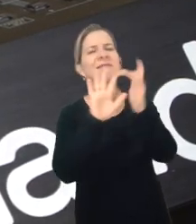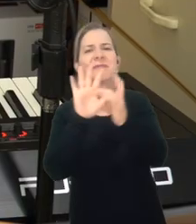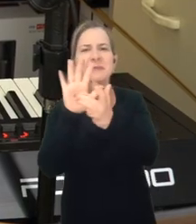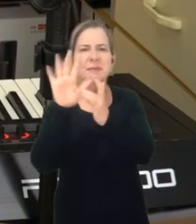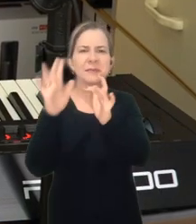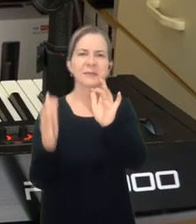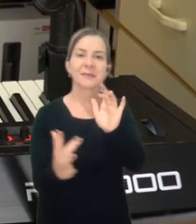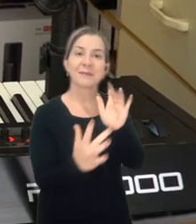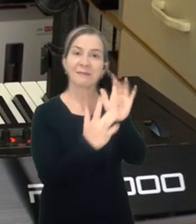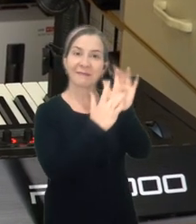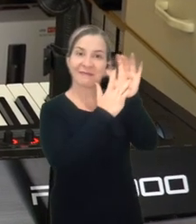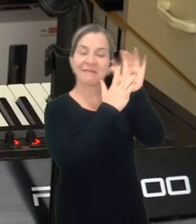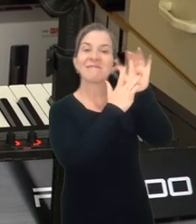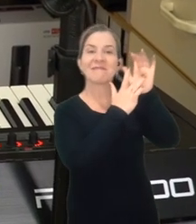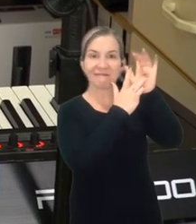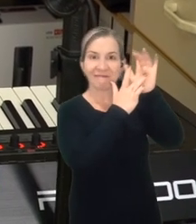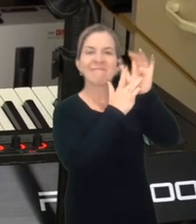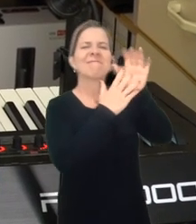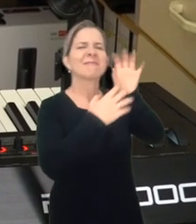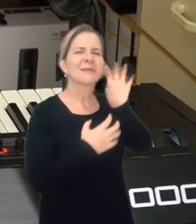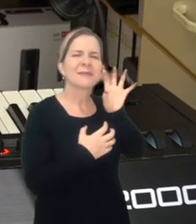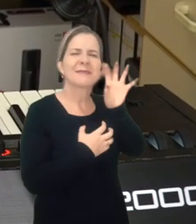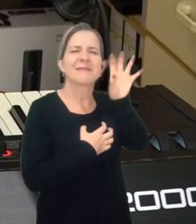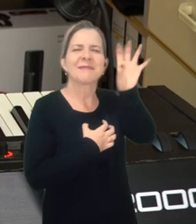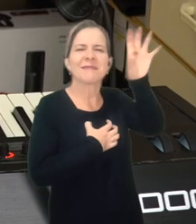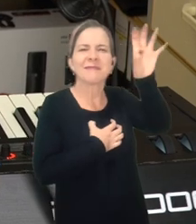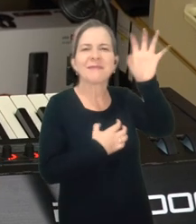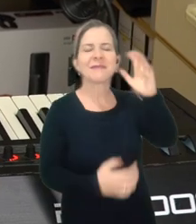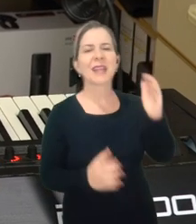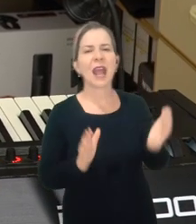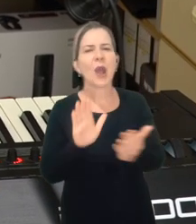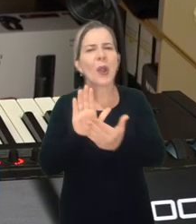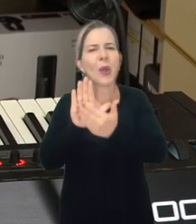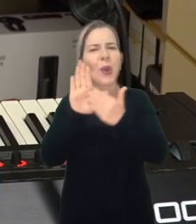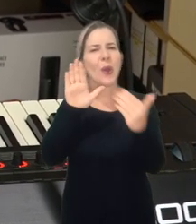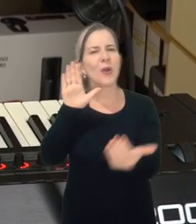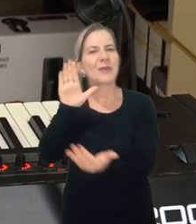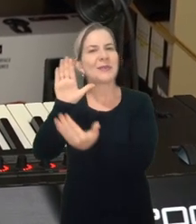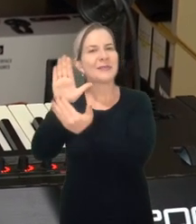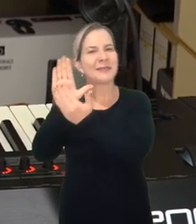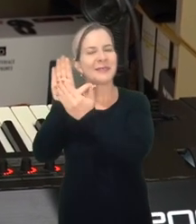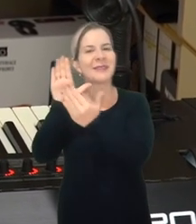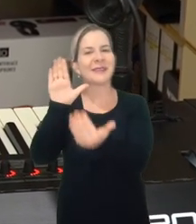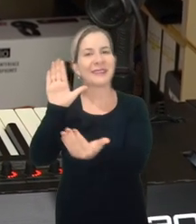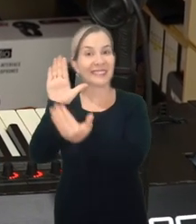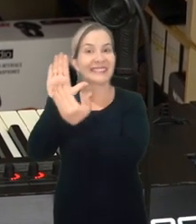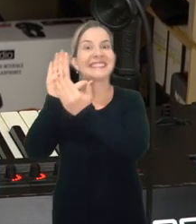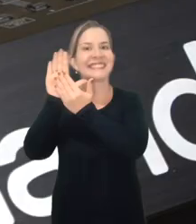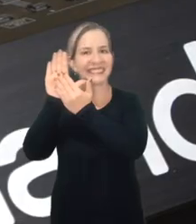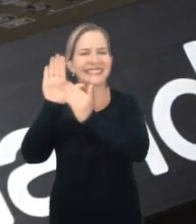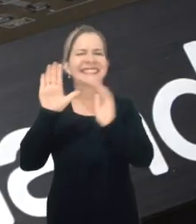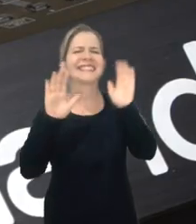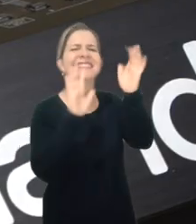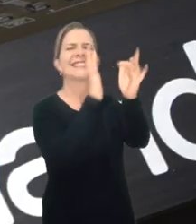Salvador, nome que inspira o meu louvor, nome que